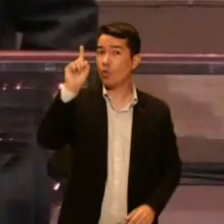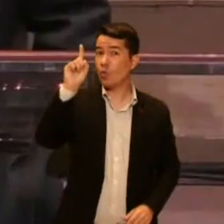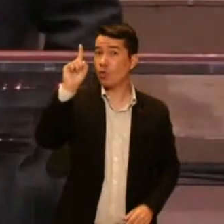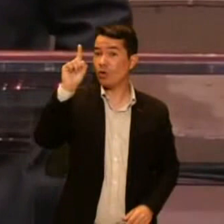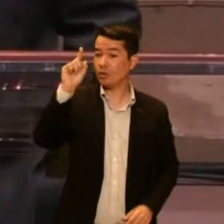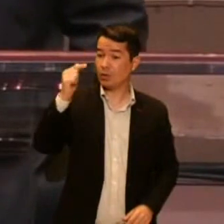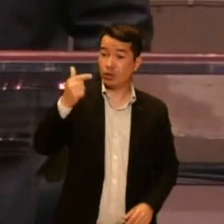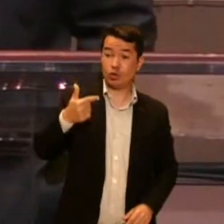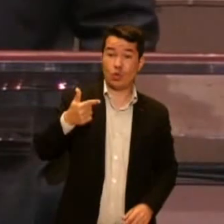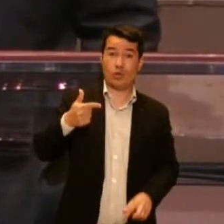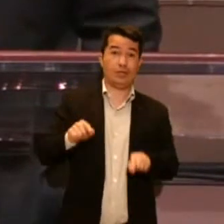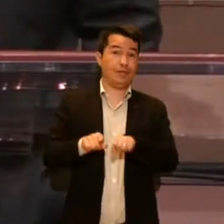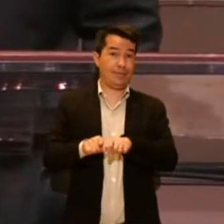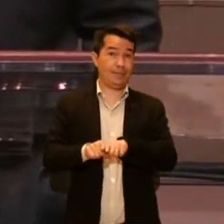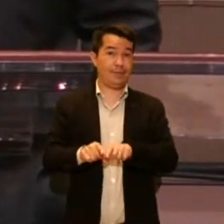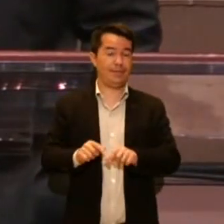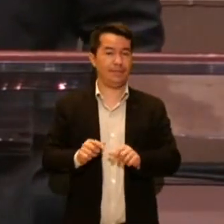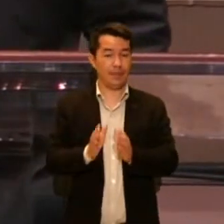diz assim: